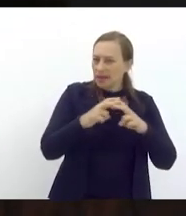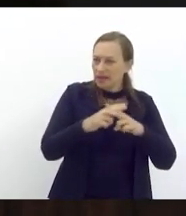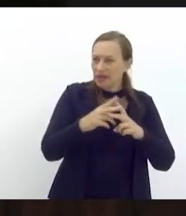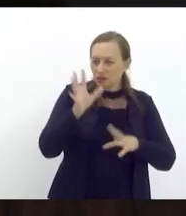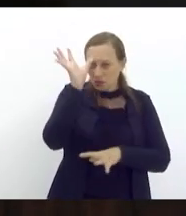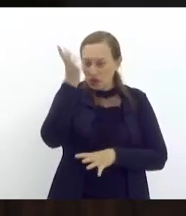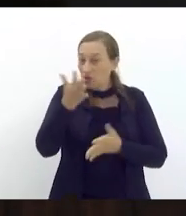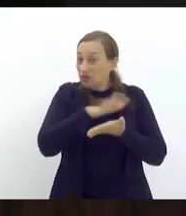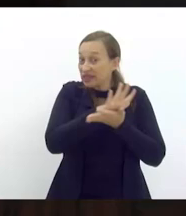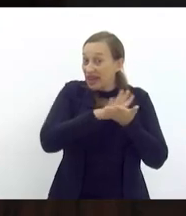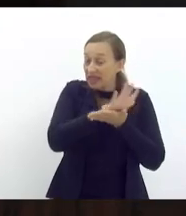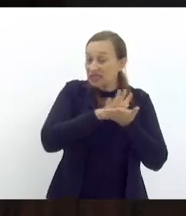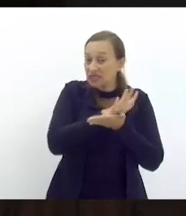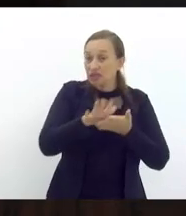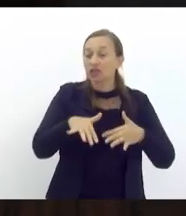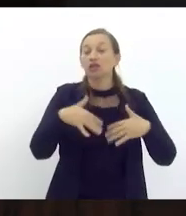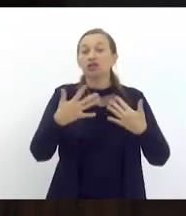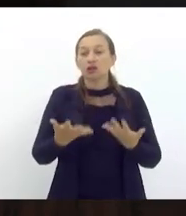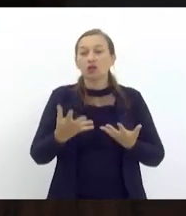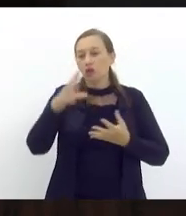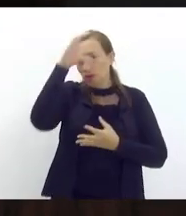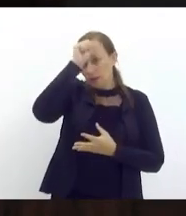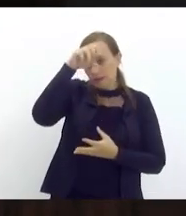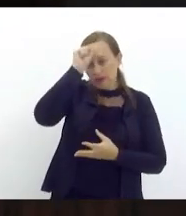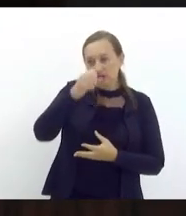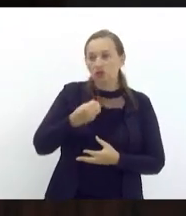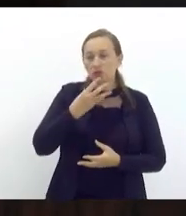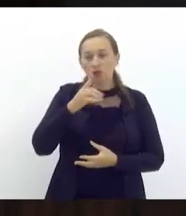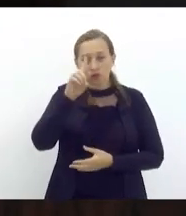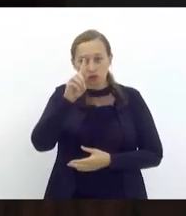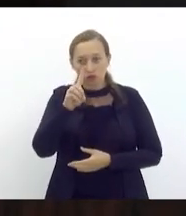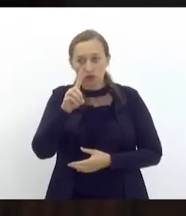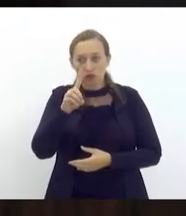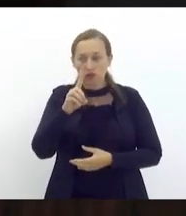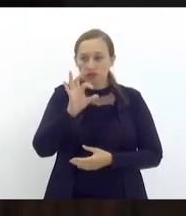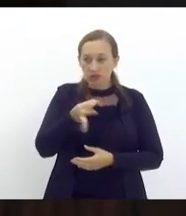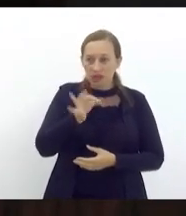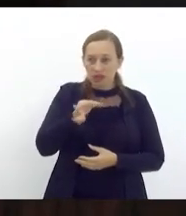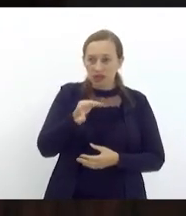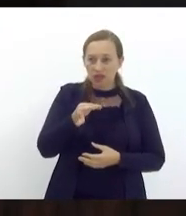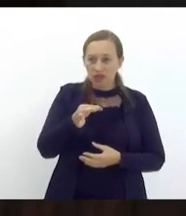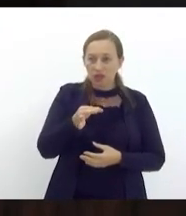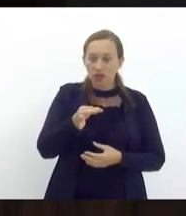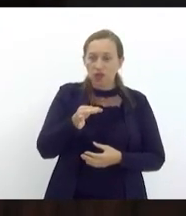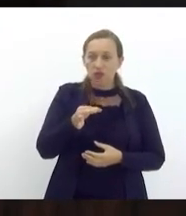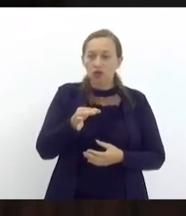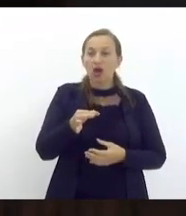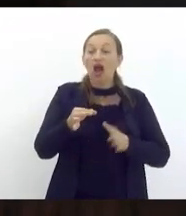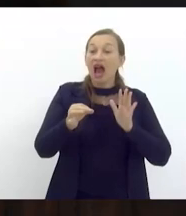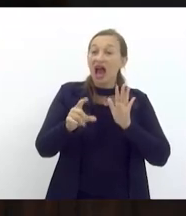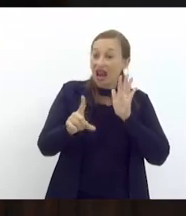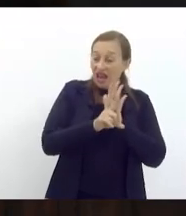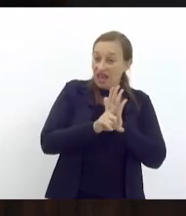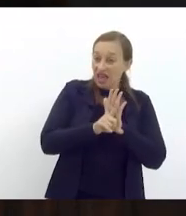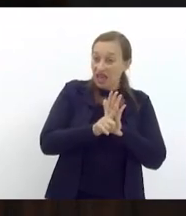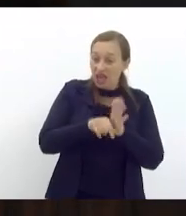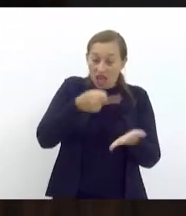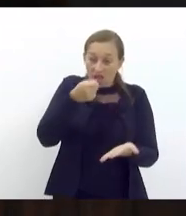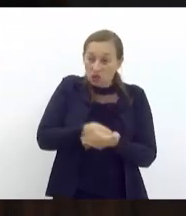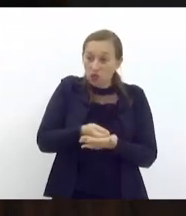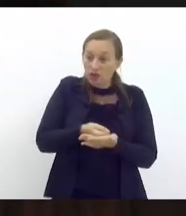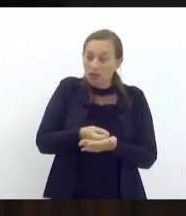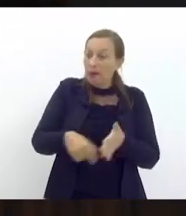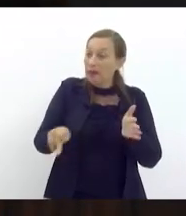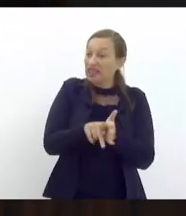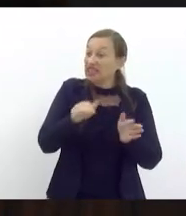e como a gente aprende no botão direito né Jorge Felipe dura Alex sedilex a lei é dura mas é